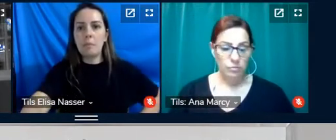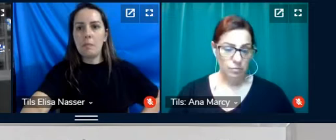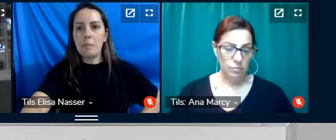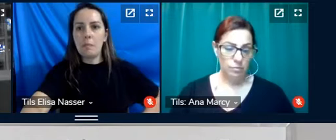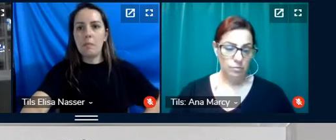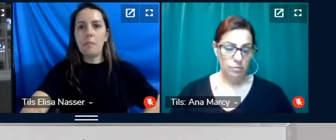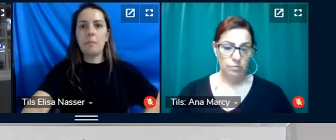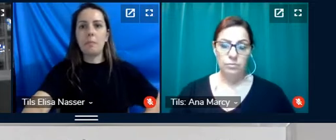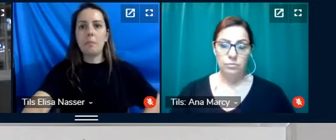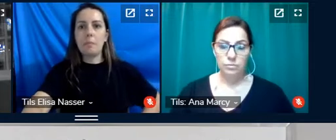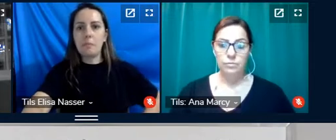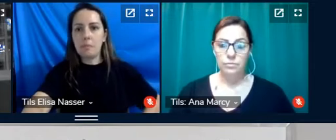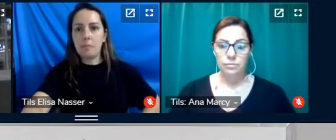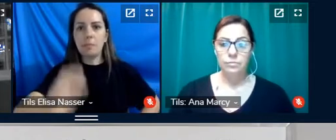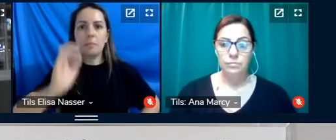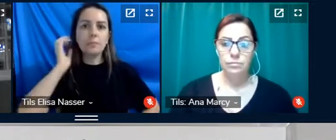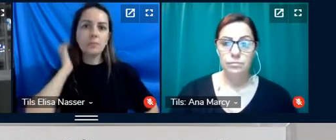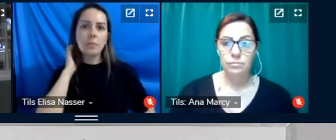Raul tá fazendo ainda lá, acho.